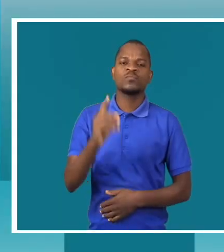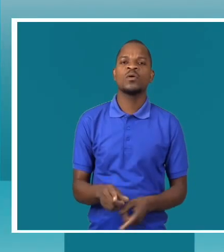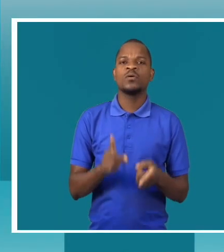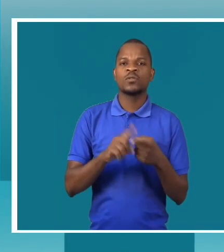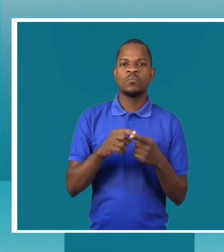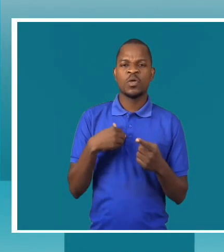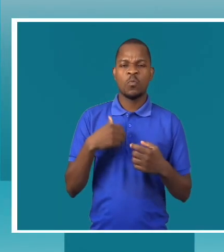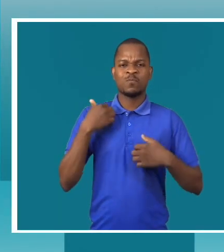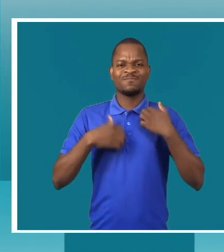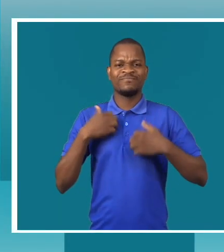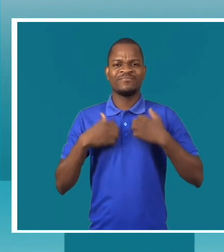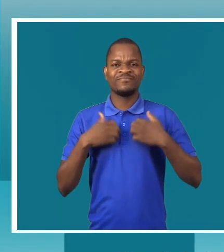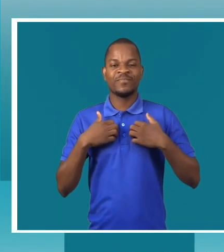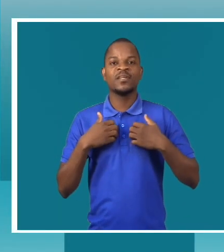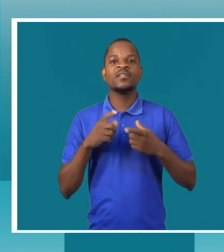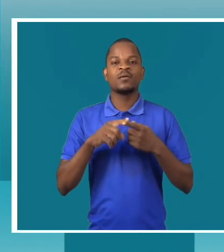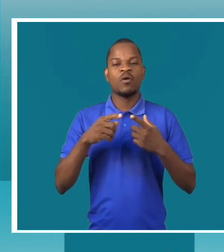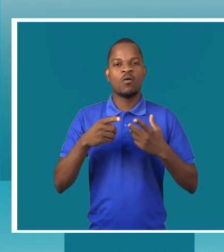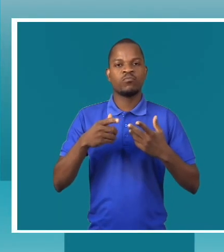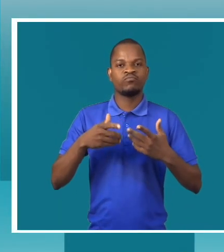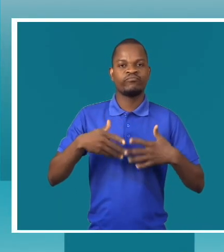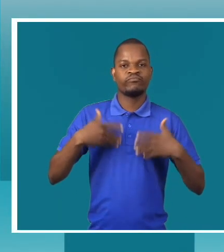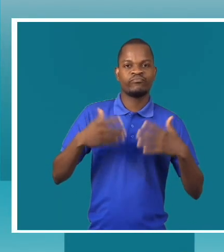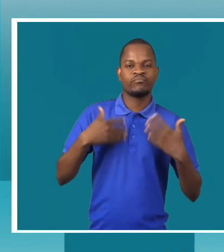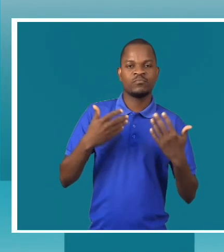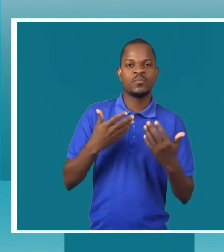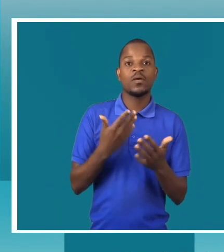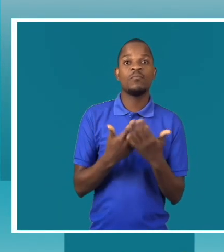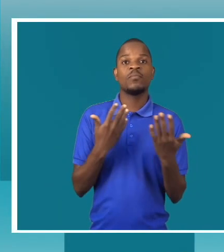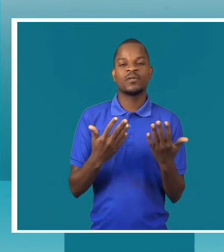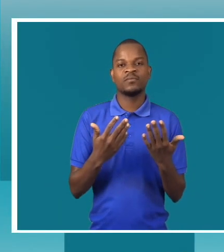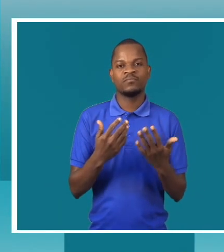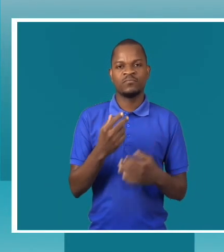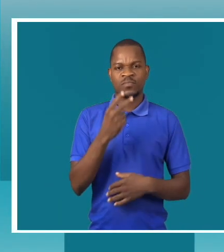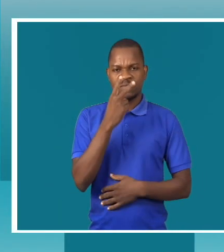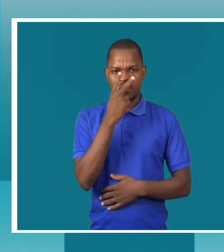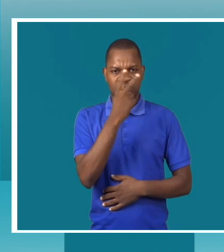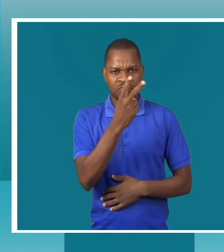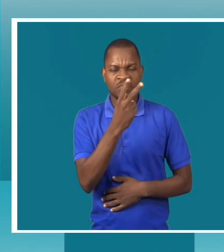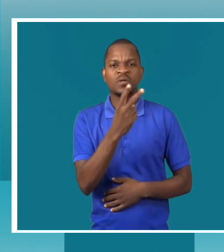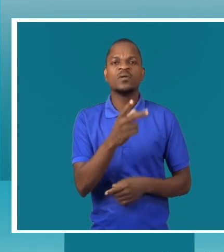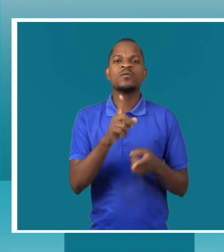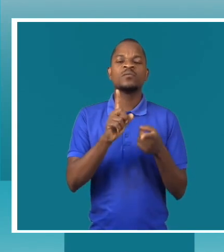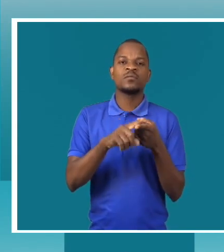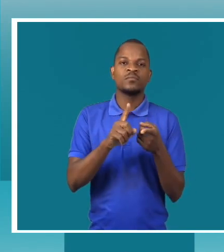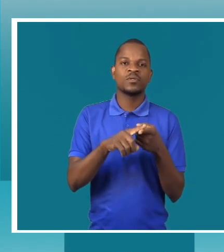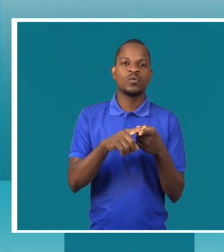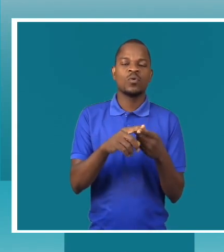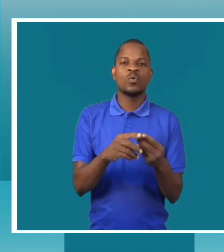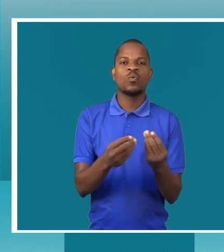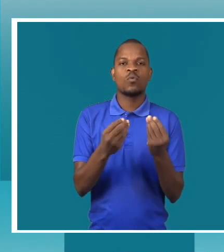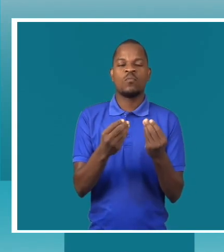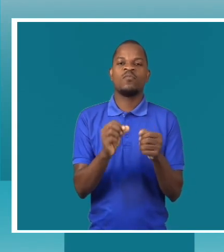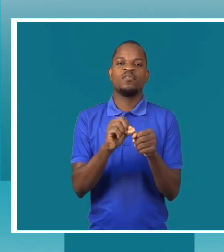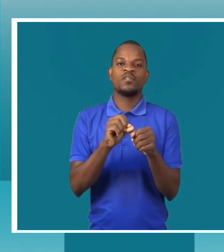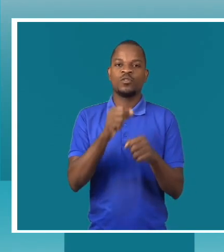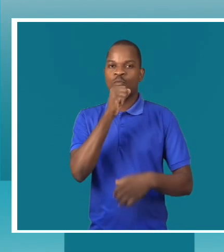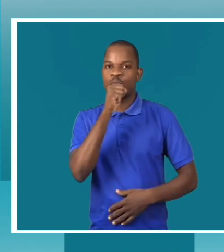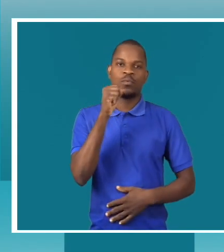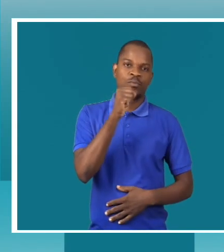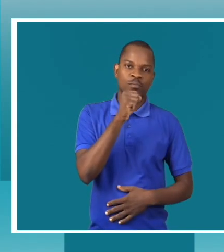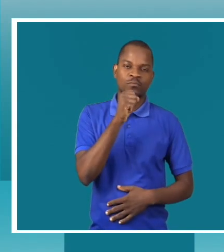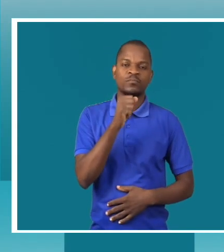É isso, é cheio de curiosidade, cheio de mandada para conhecer e ver qual é o